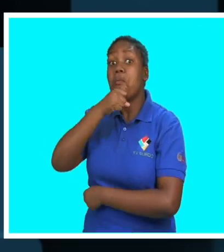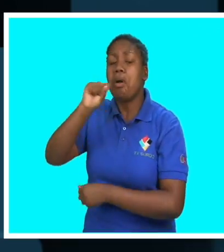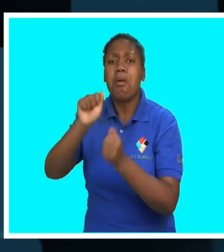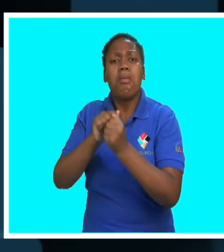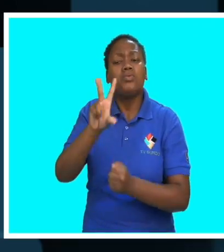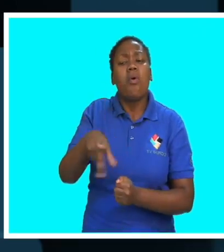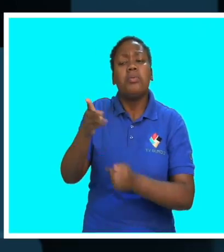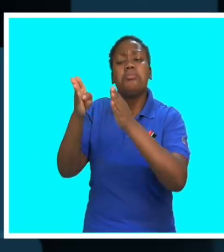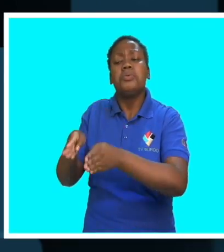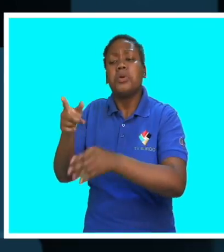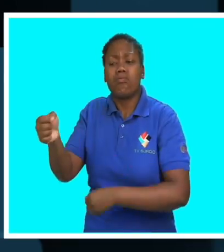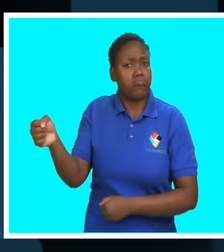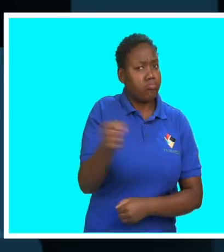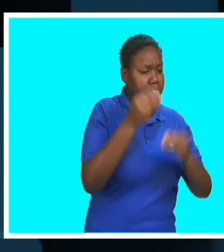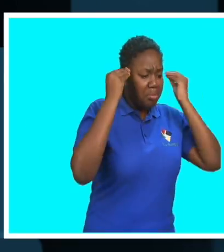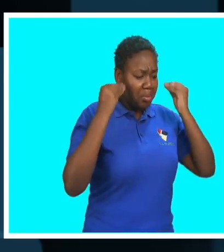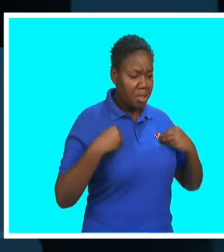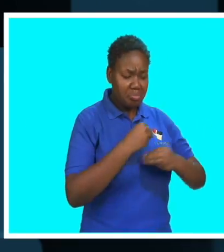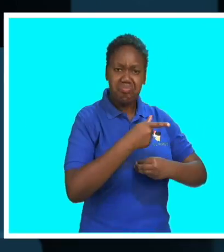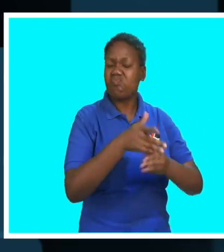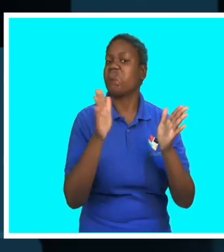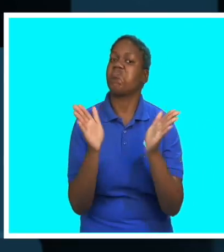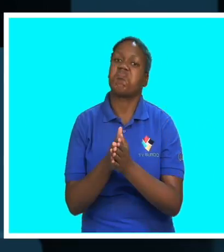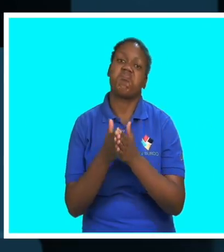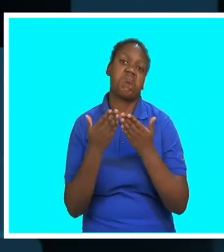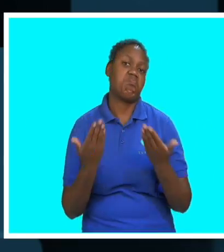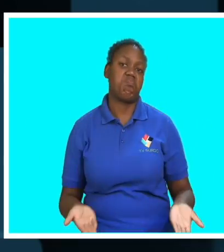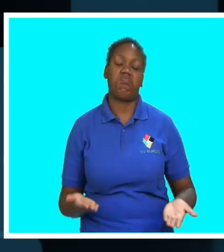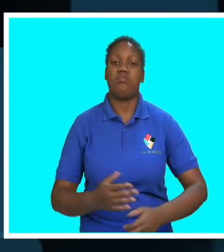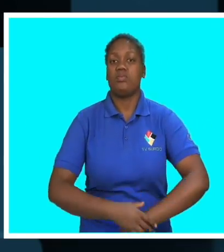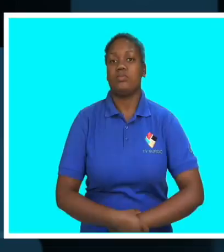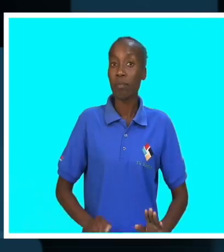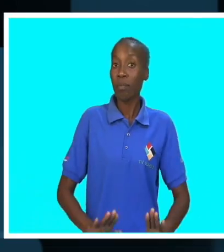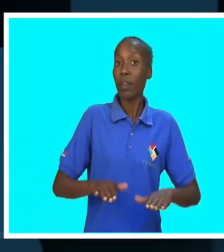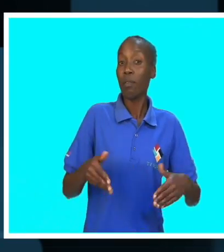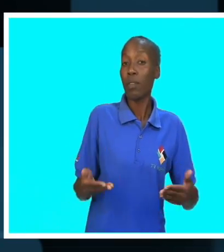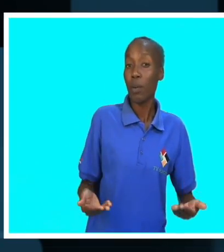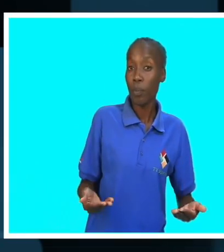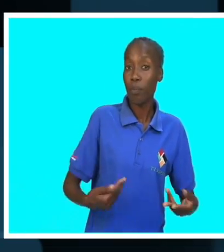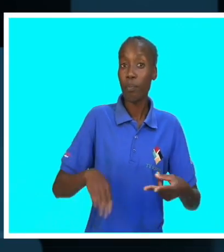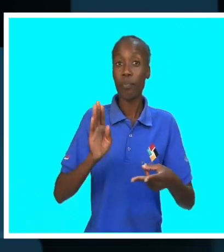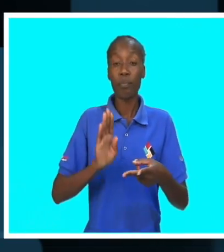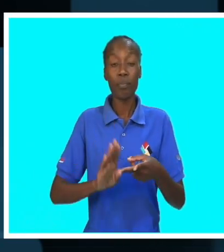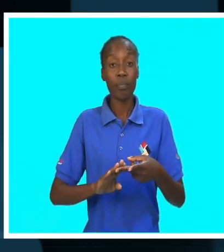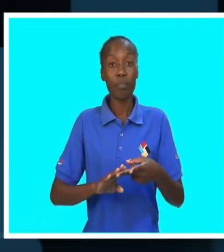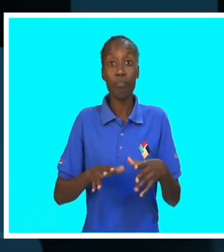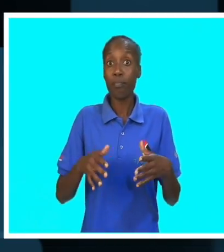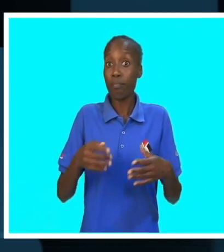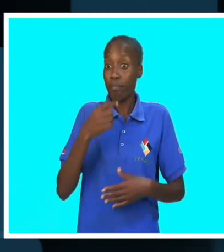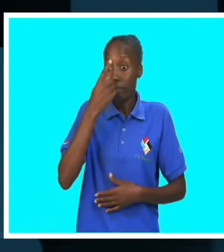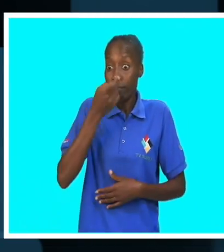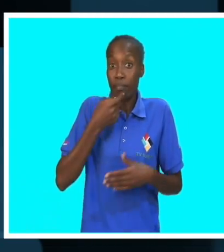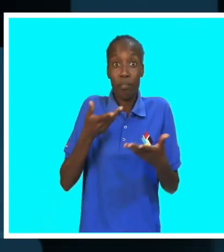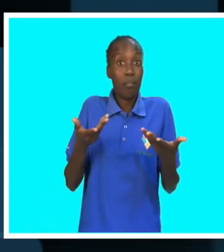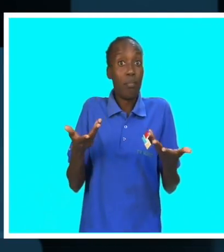tirou férias e viajou para a Rússia não tendo deixado qualquer substituto. Estou. Então, fiquei